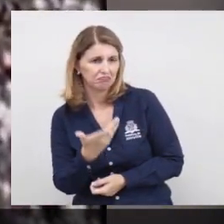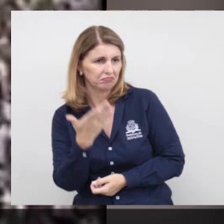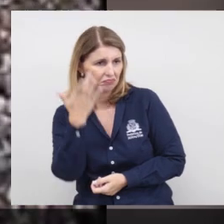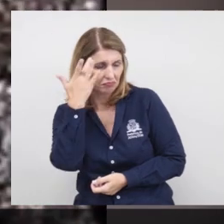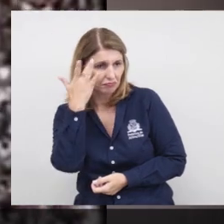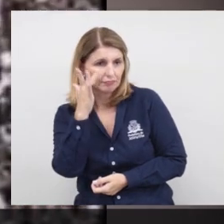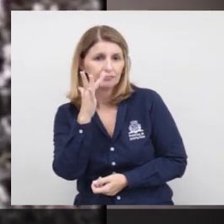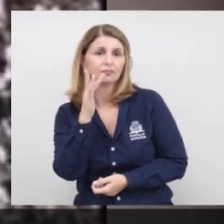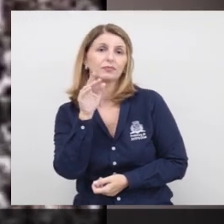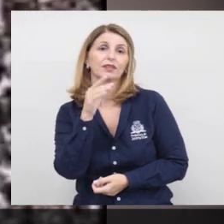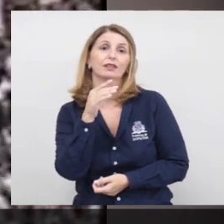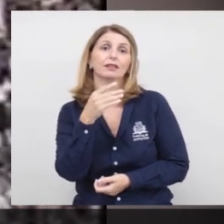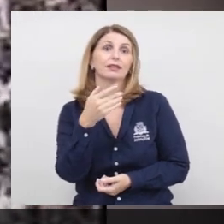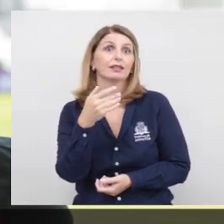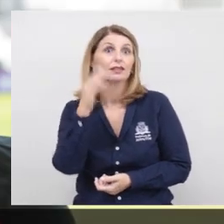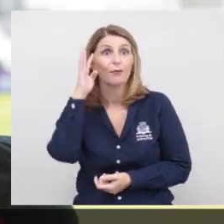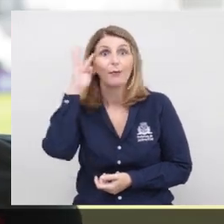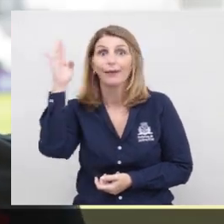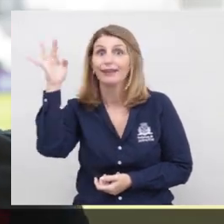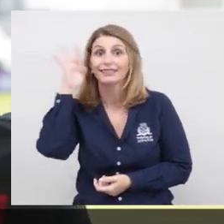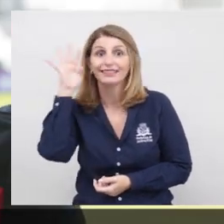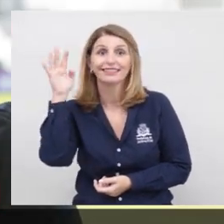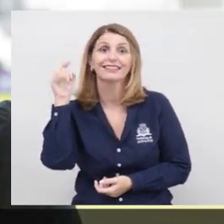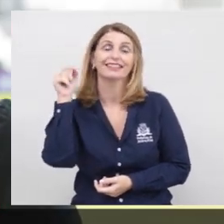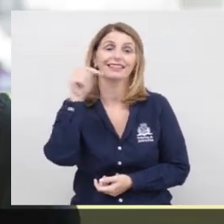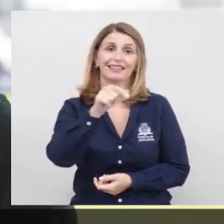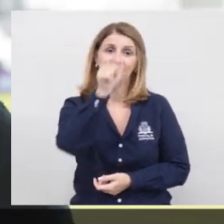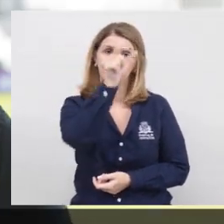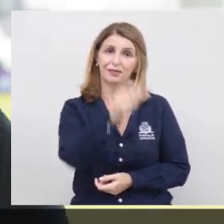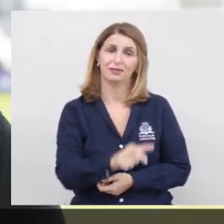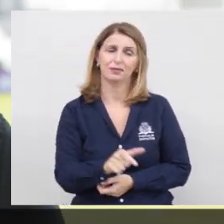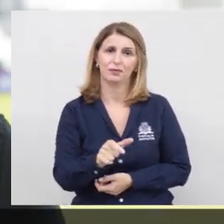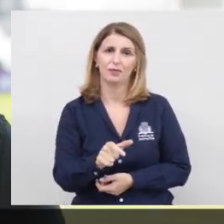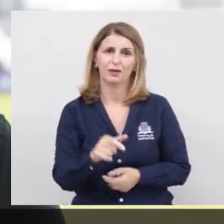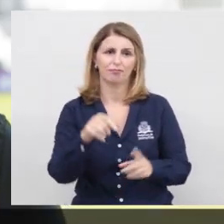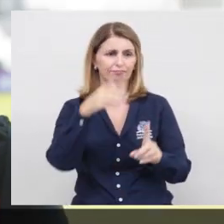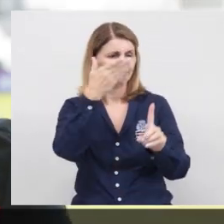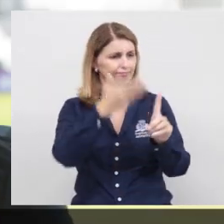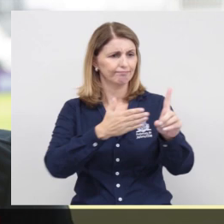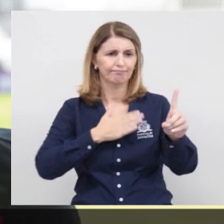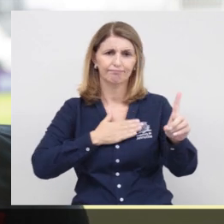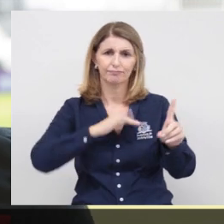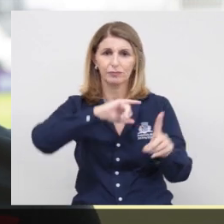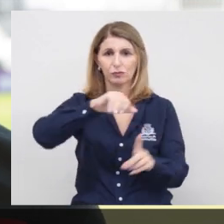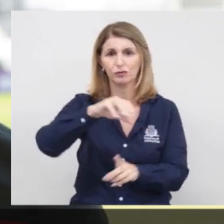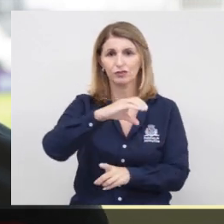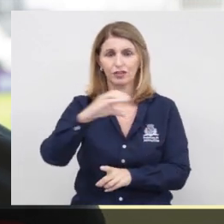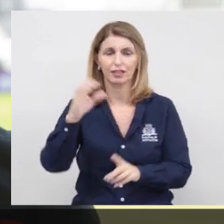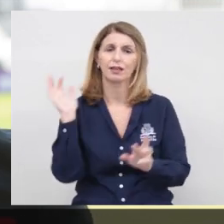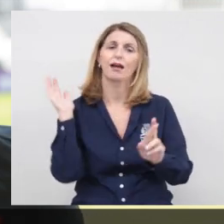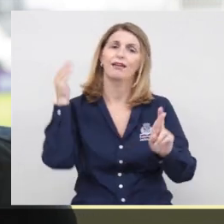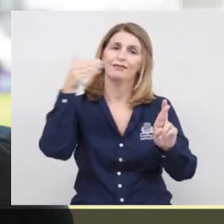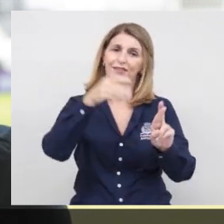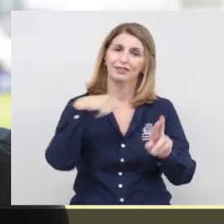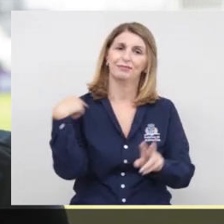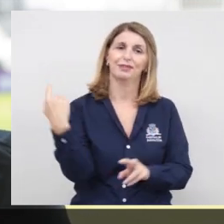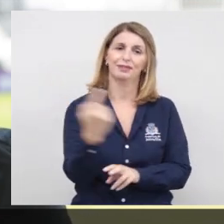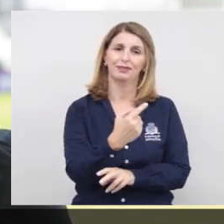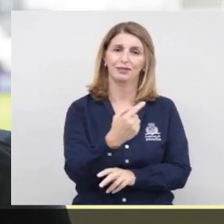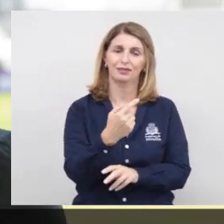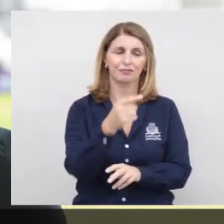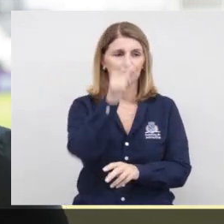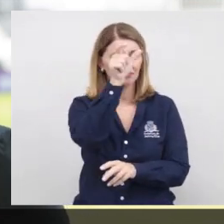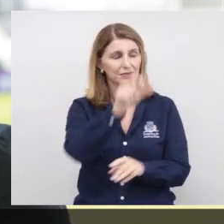ele né ou não tem nenhuma relação com ele você nem imagina que ele é a pessoa que é né o ídolo que ele é para o clube e